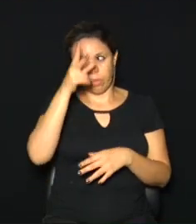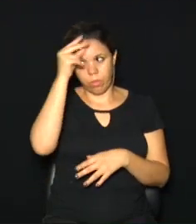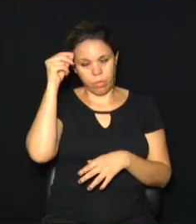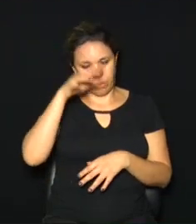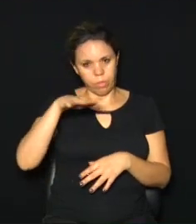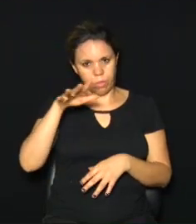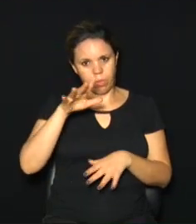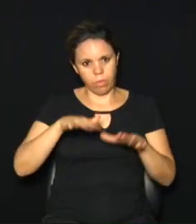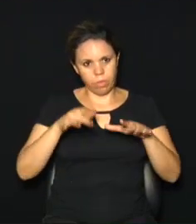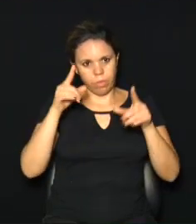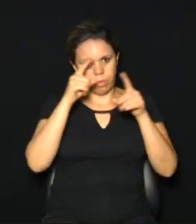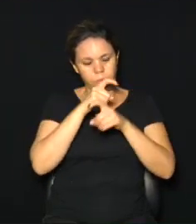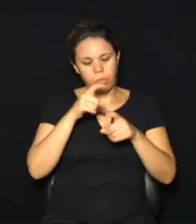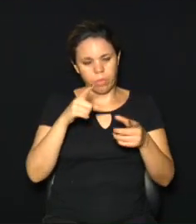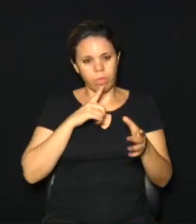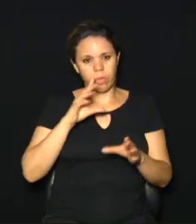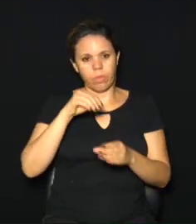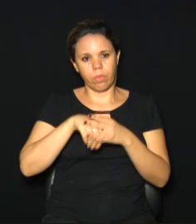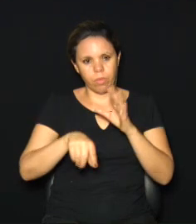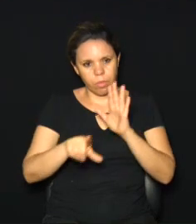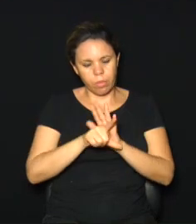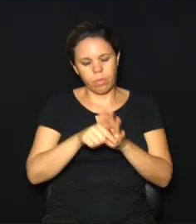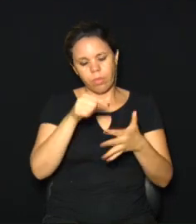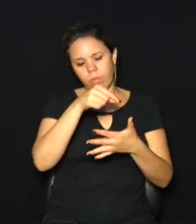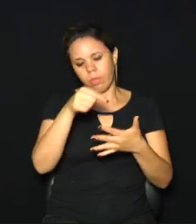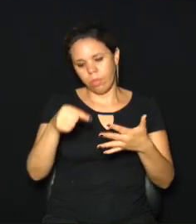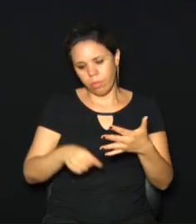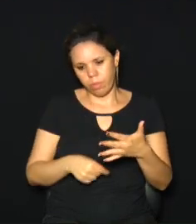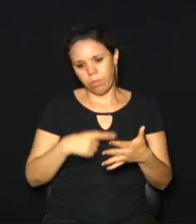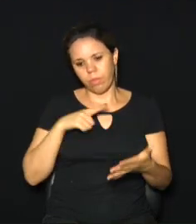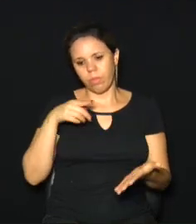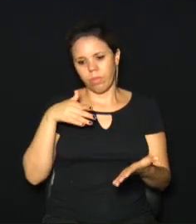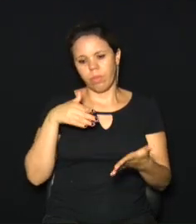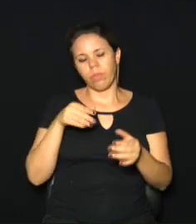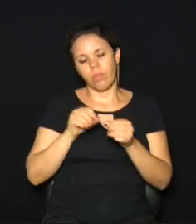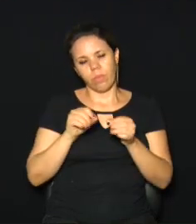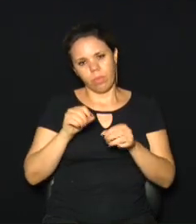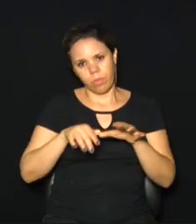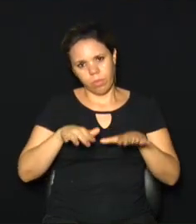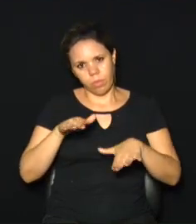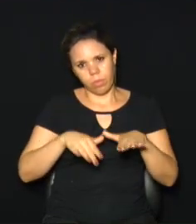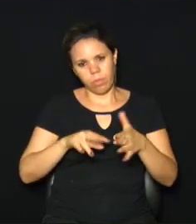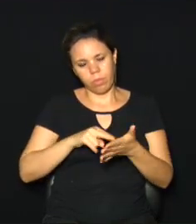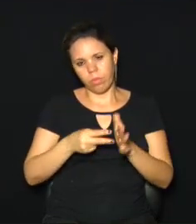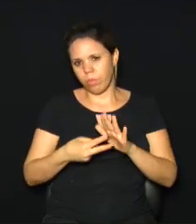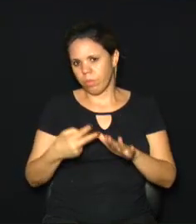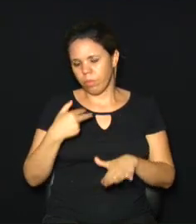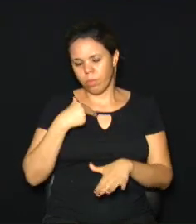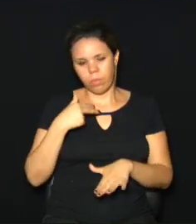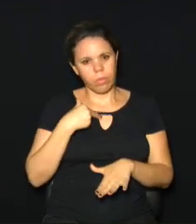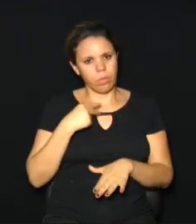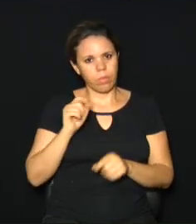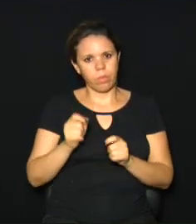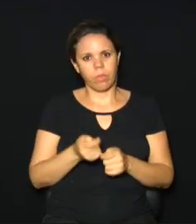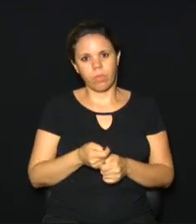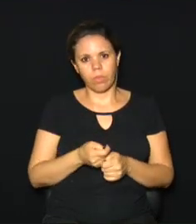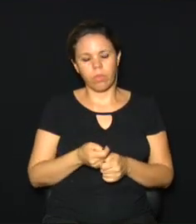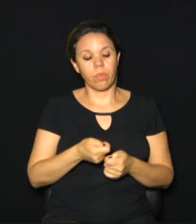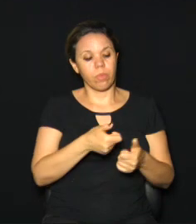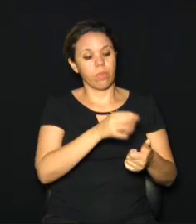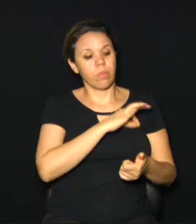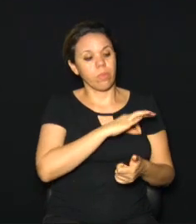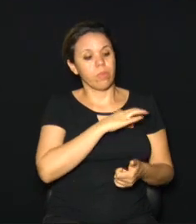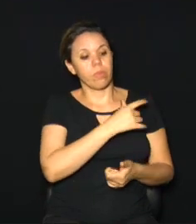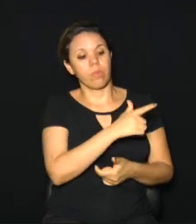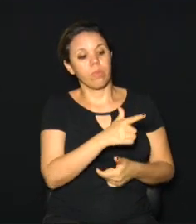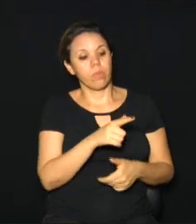complexo porque tem a legalidade estrita, né? Que significa que você não pode majorar remuneração se não tiver